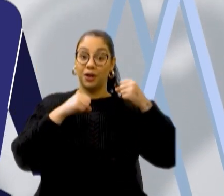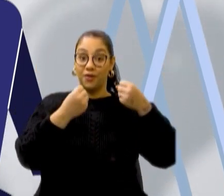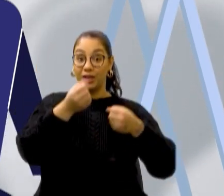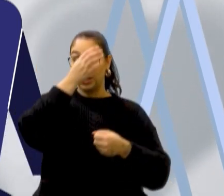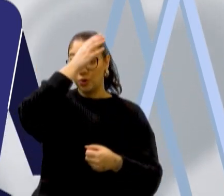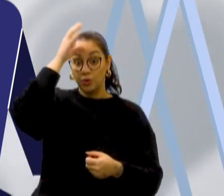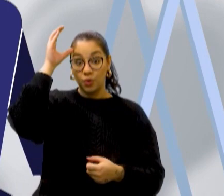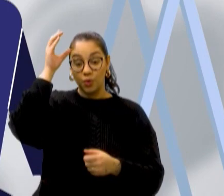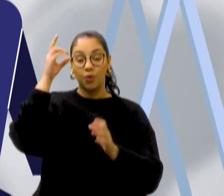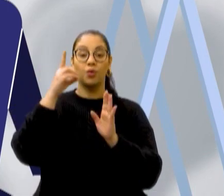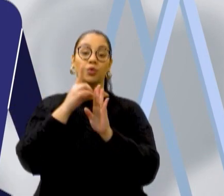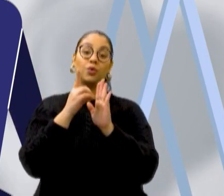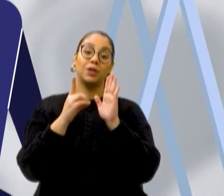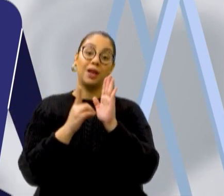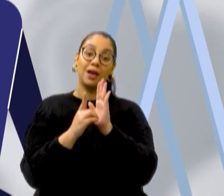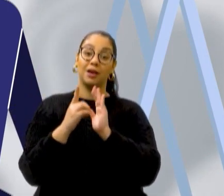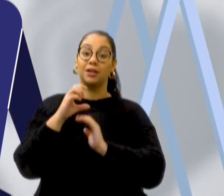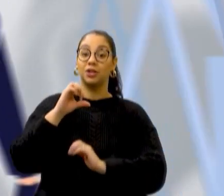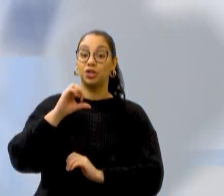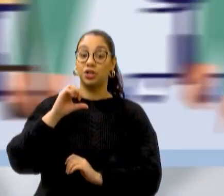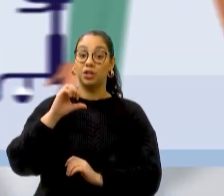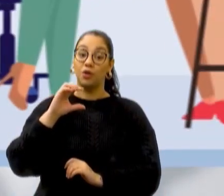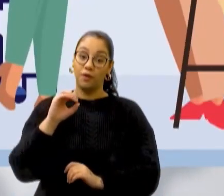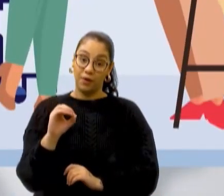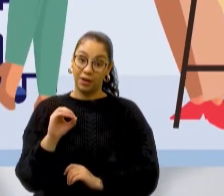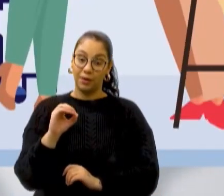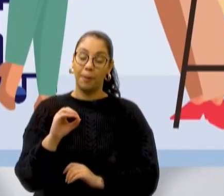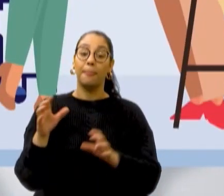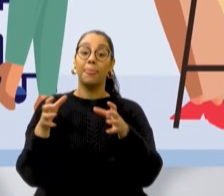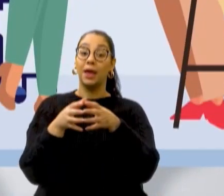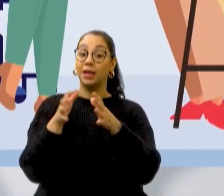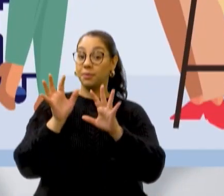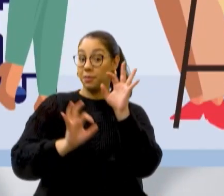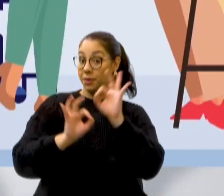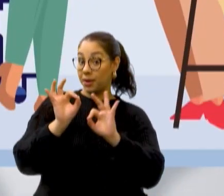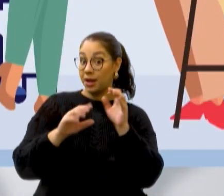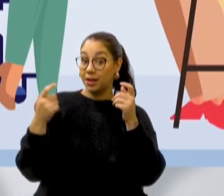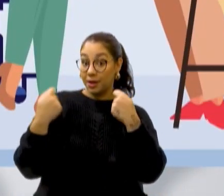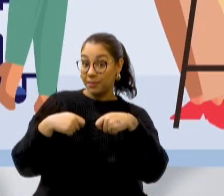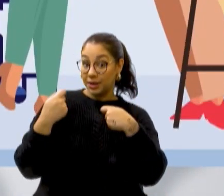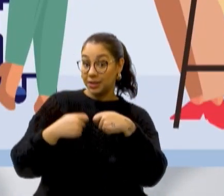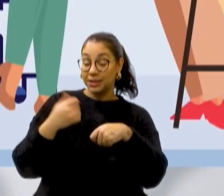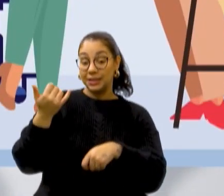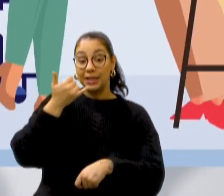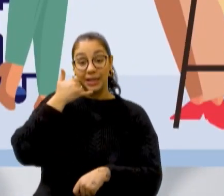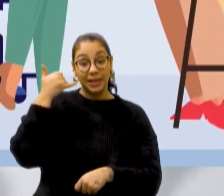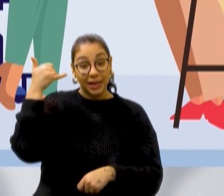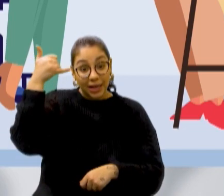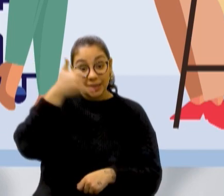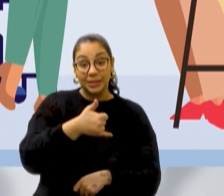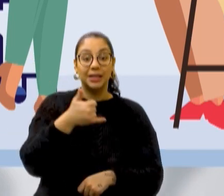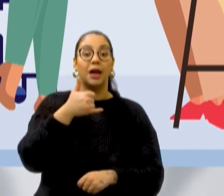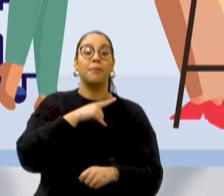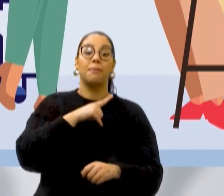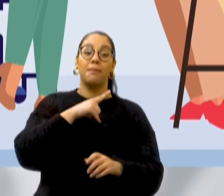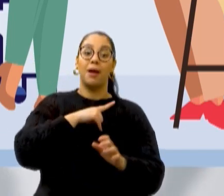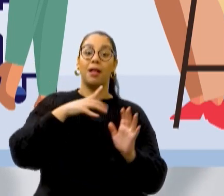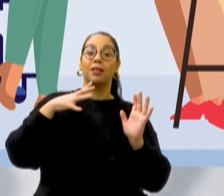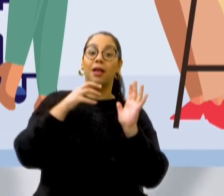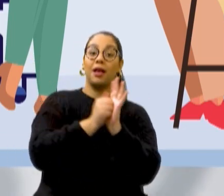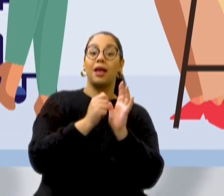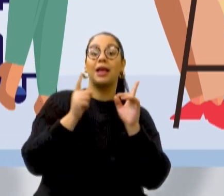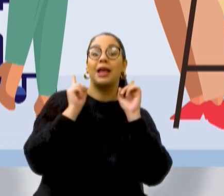Defesa do Consumidor na década de 90 a equipe deve estar preparada para receber ligações tanto para